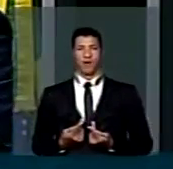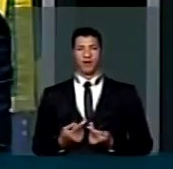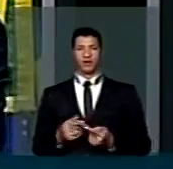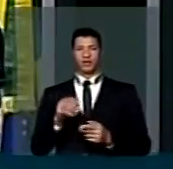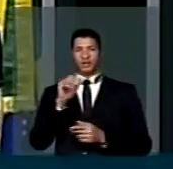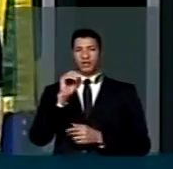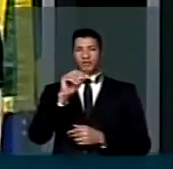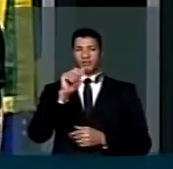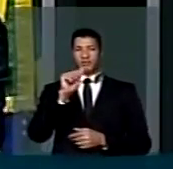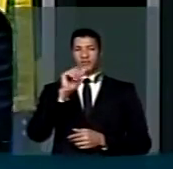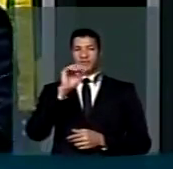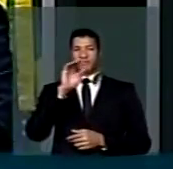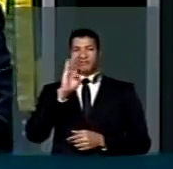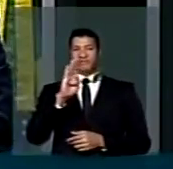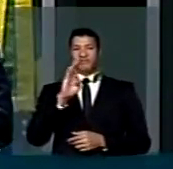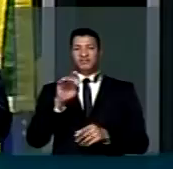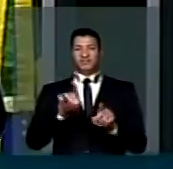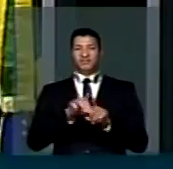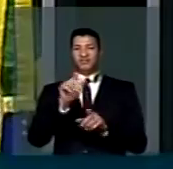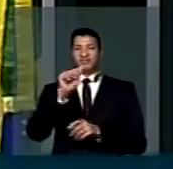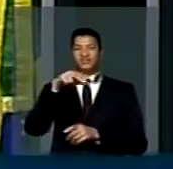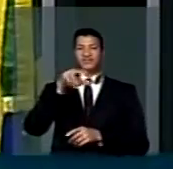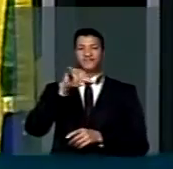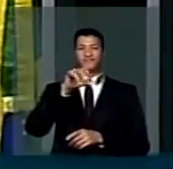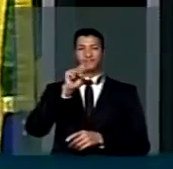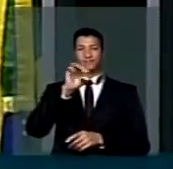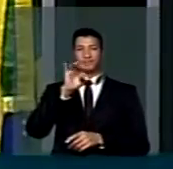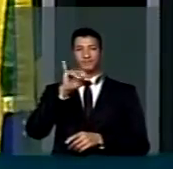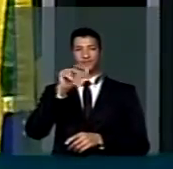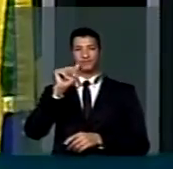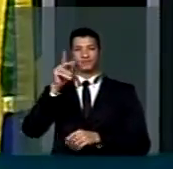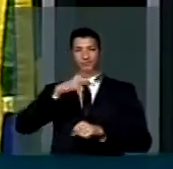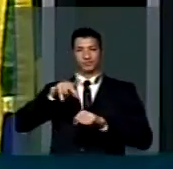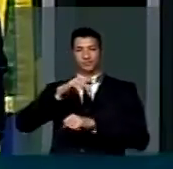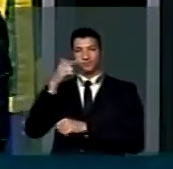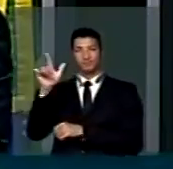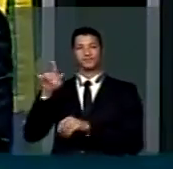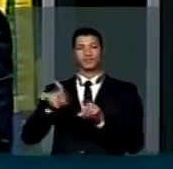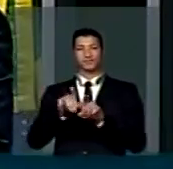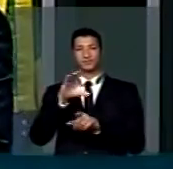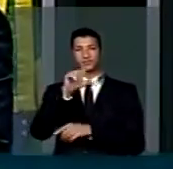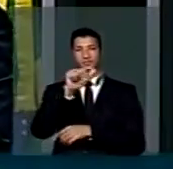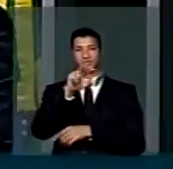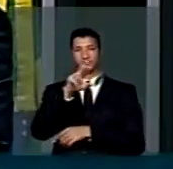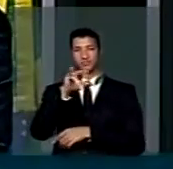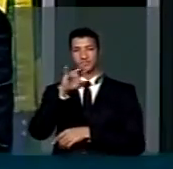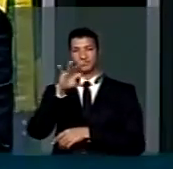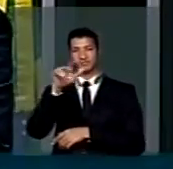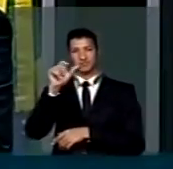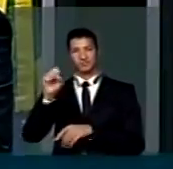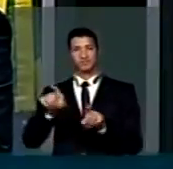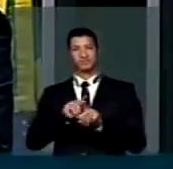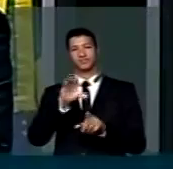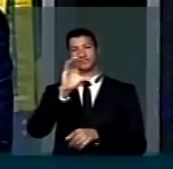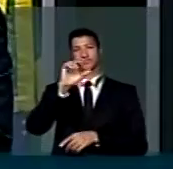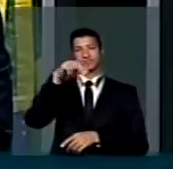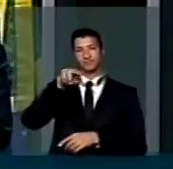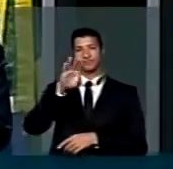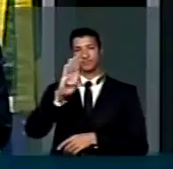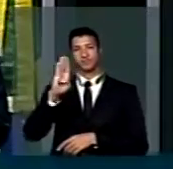OAB, a Anistia Internacional, a Caritas, a